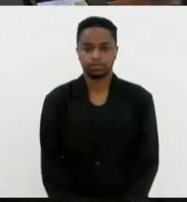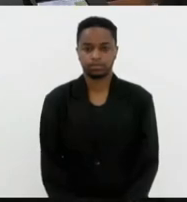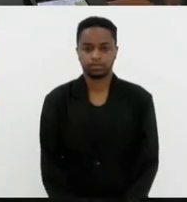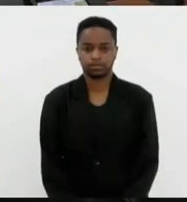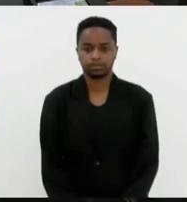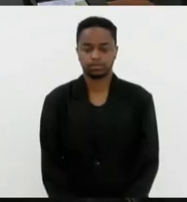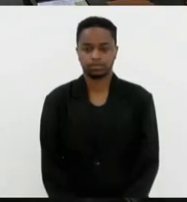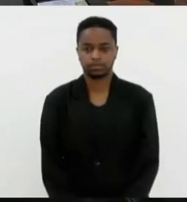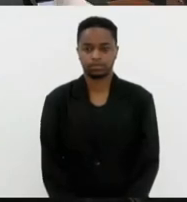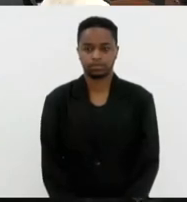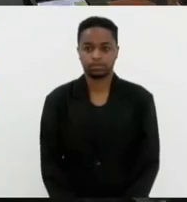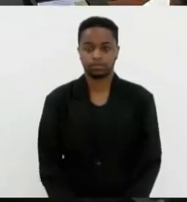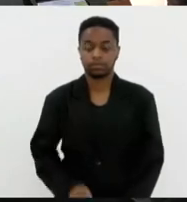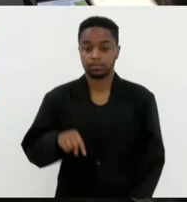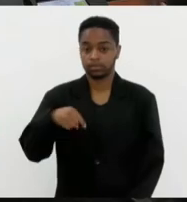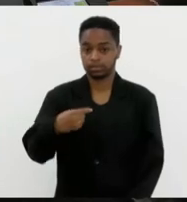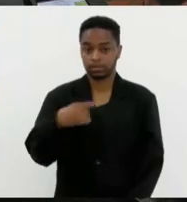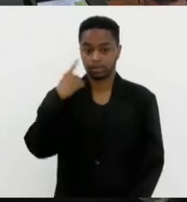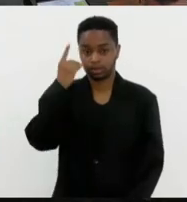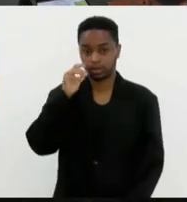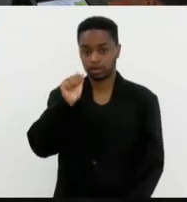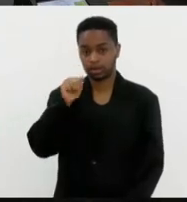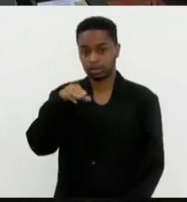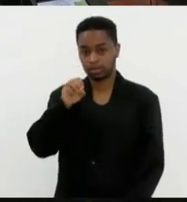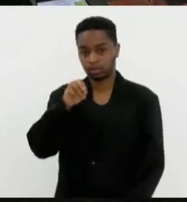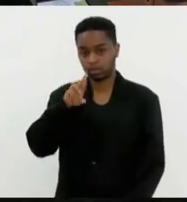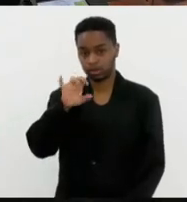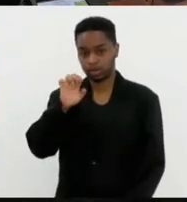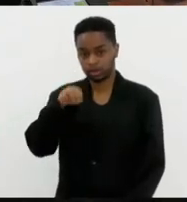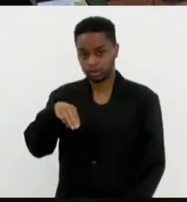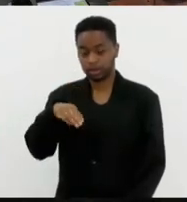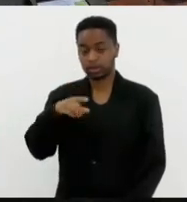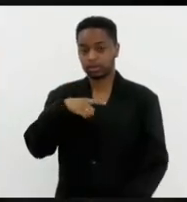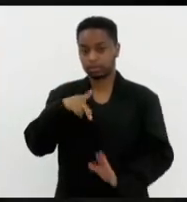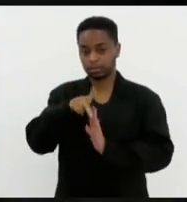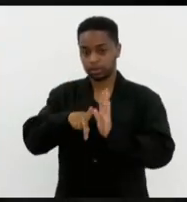Deputado Amorim, depois esse último PL aqui,